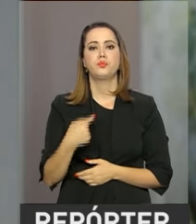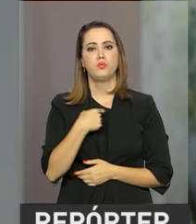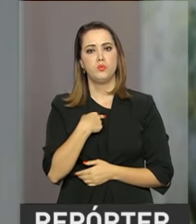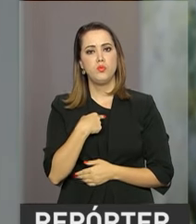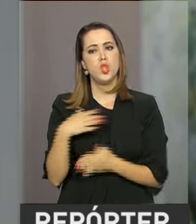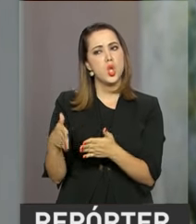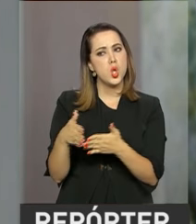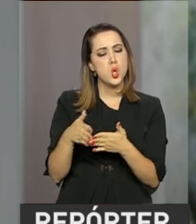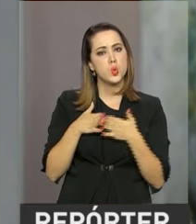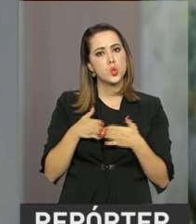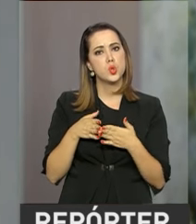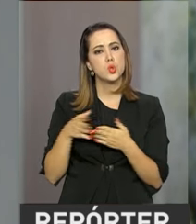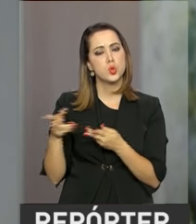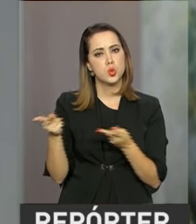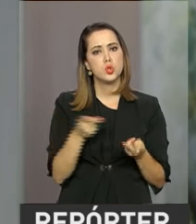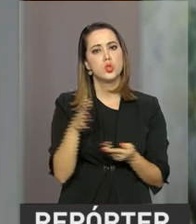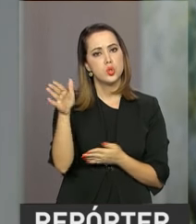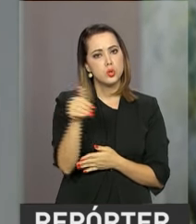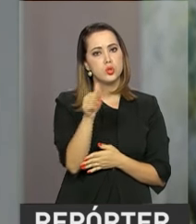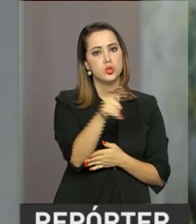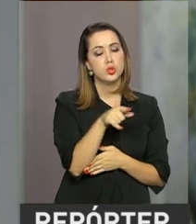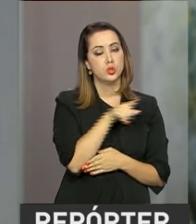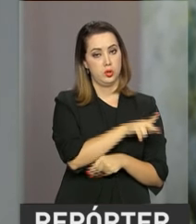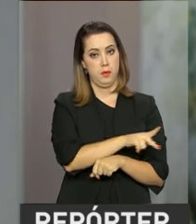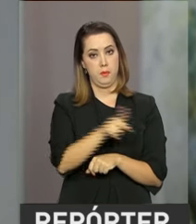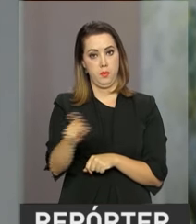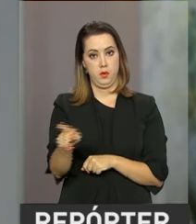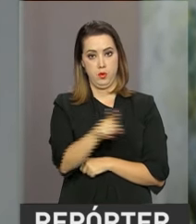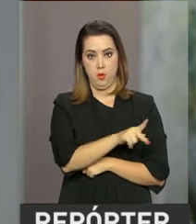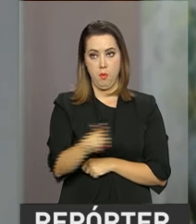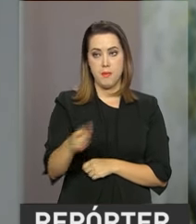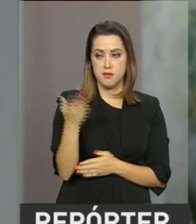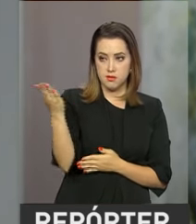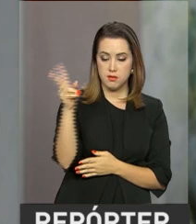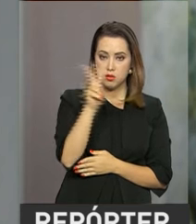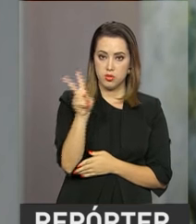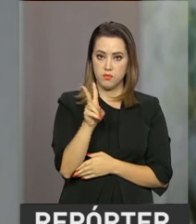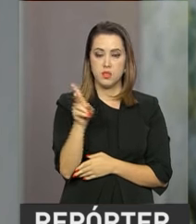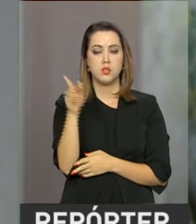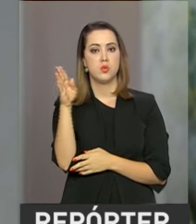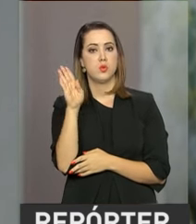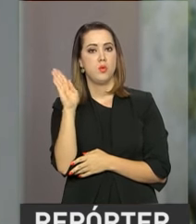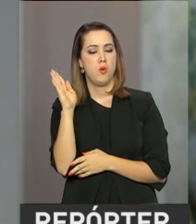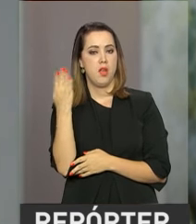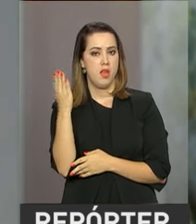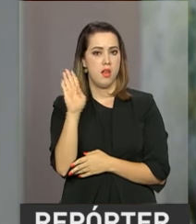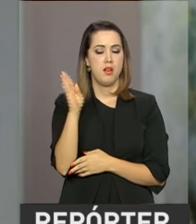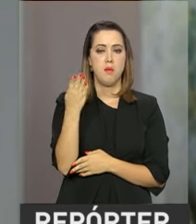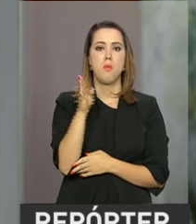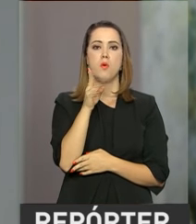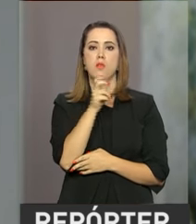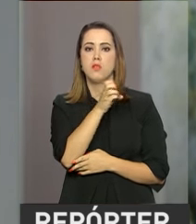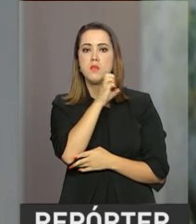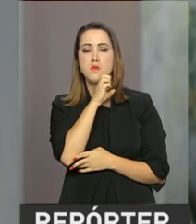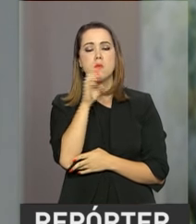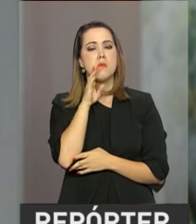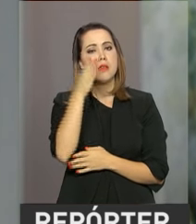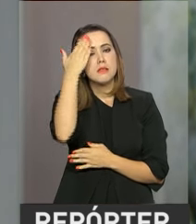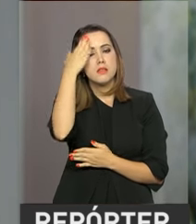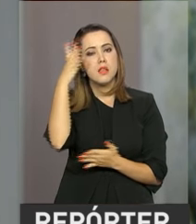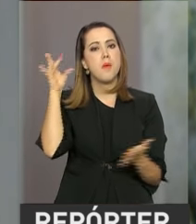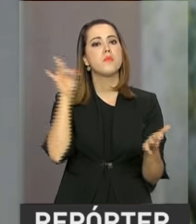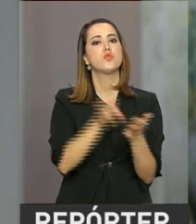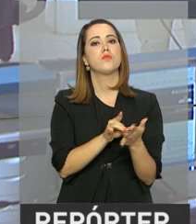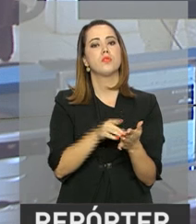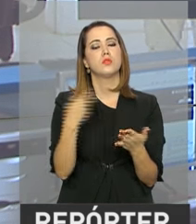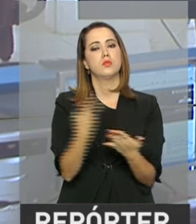faço um chamado a que os chefes de governo de Estado desses países se liguem mais à realidade, àquilo que de fato está